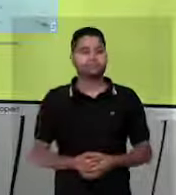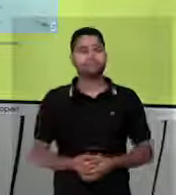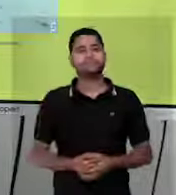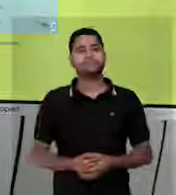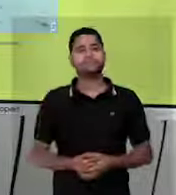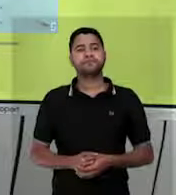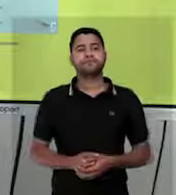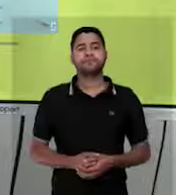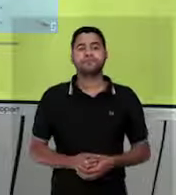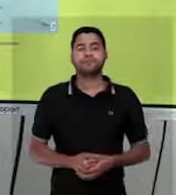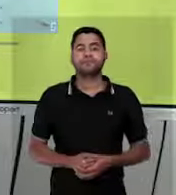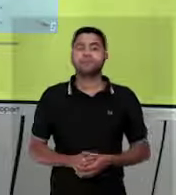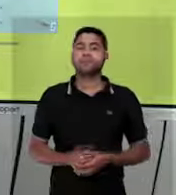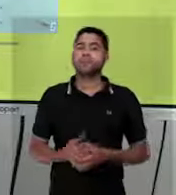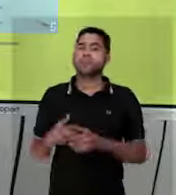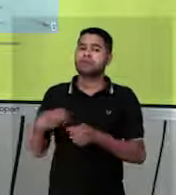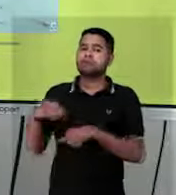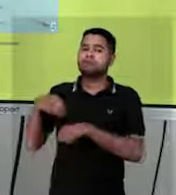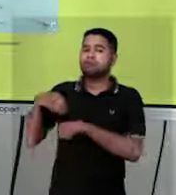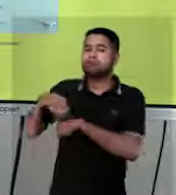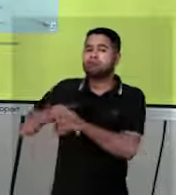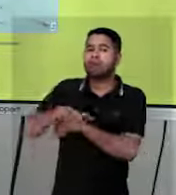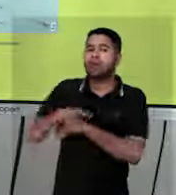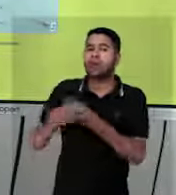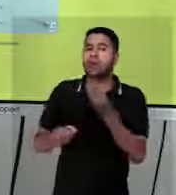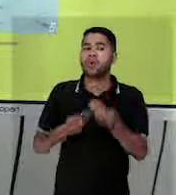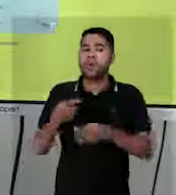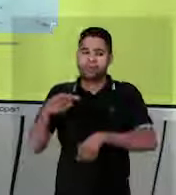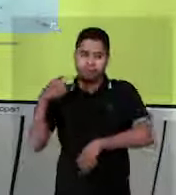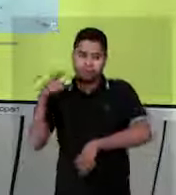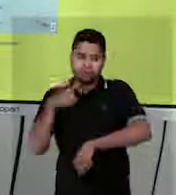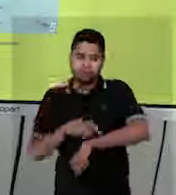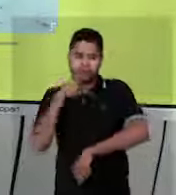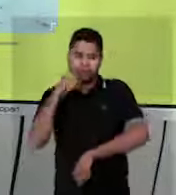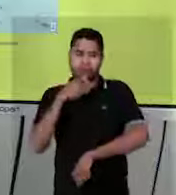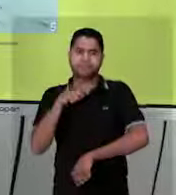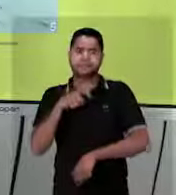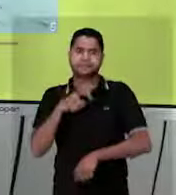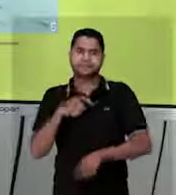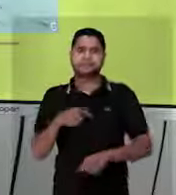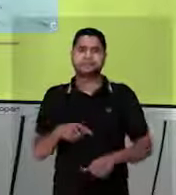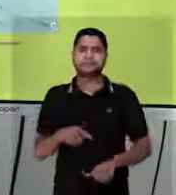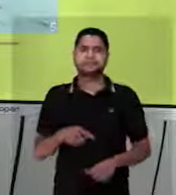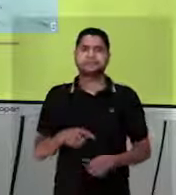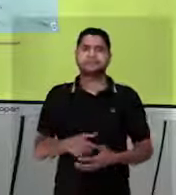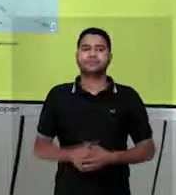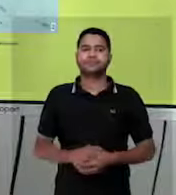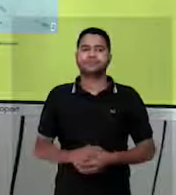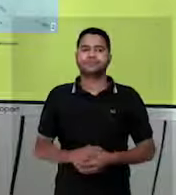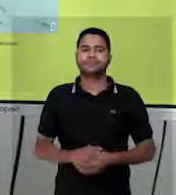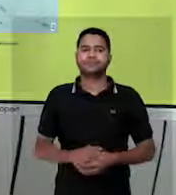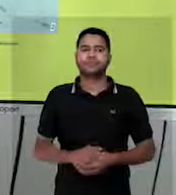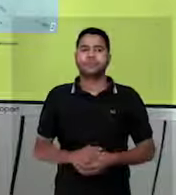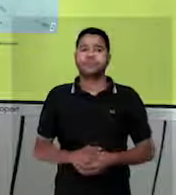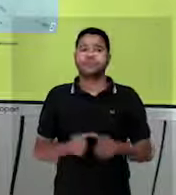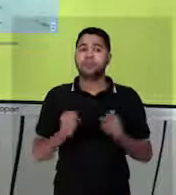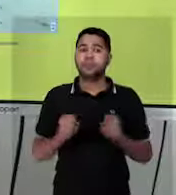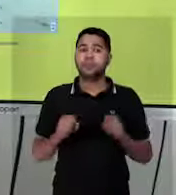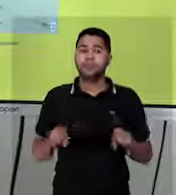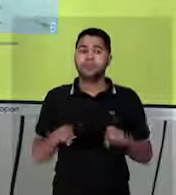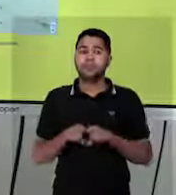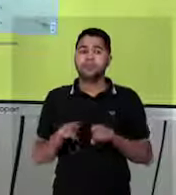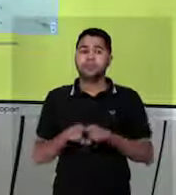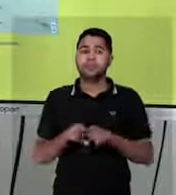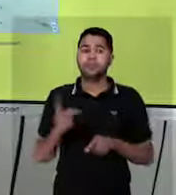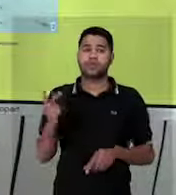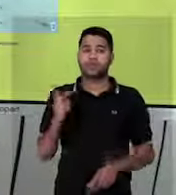são, então, transmitidas, né, através da picada do flebotomínio, da fêmea do flebotomínio, que pode ser tanto do